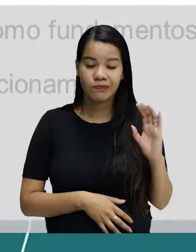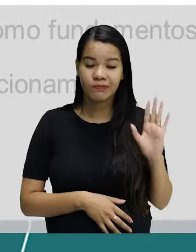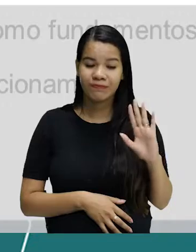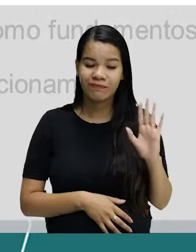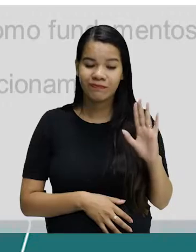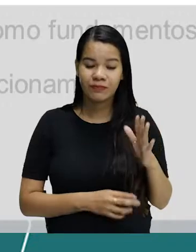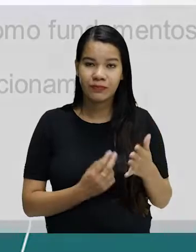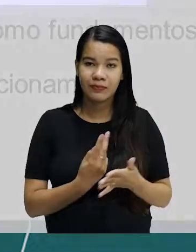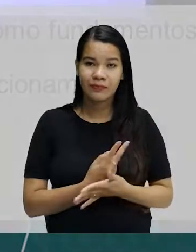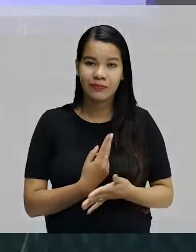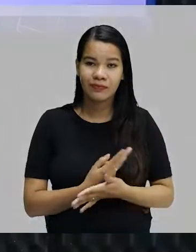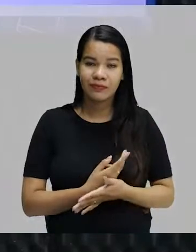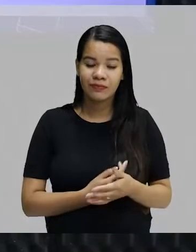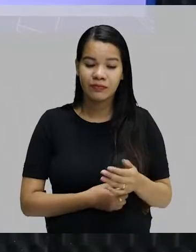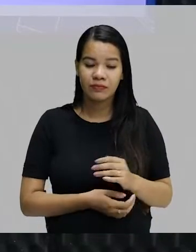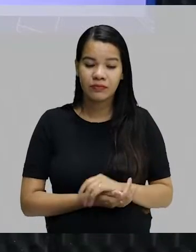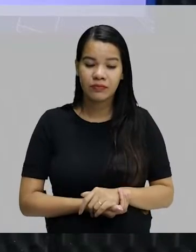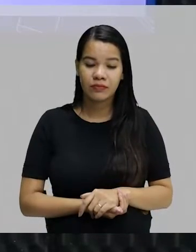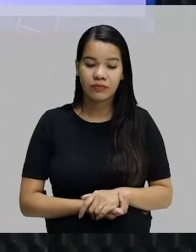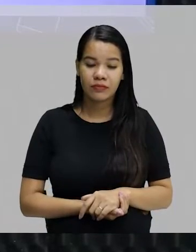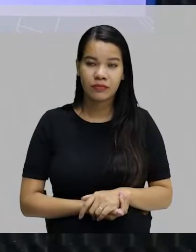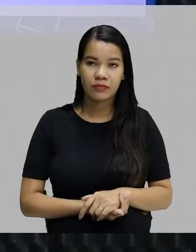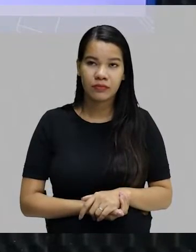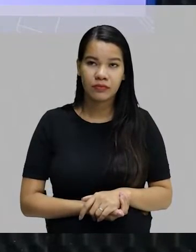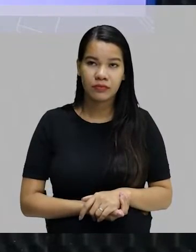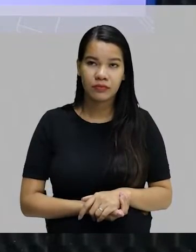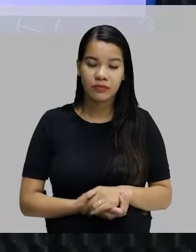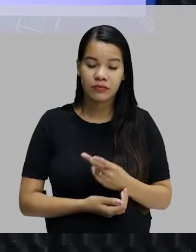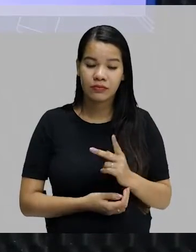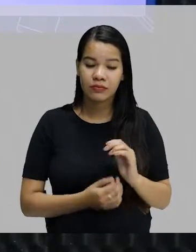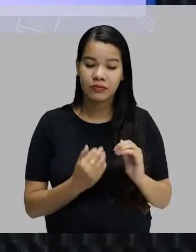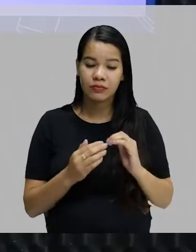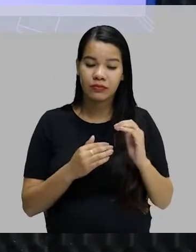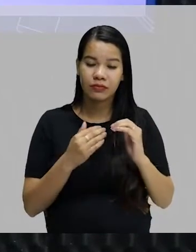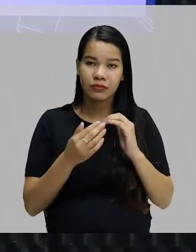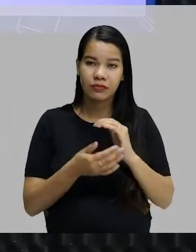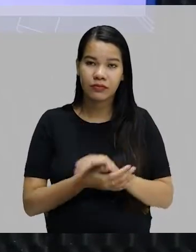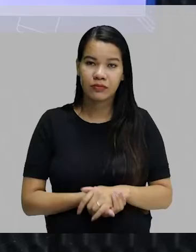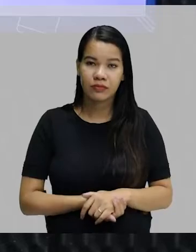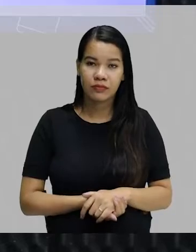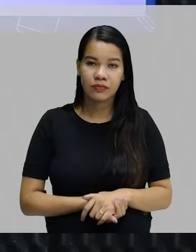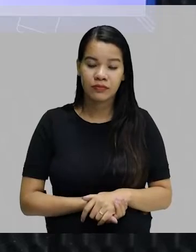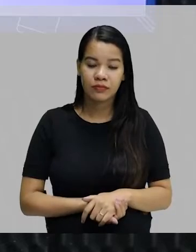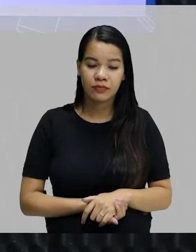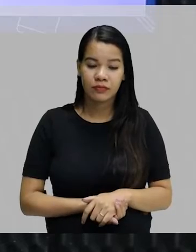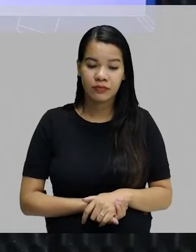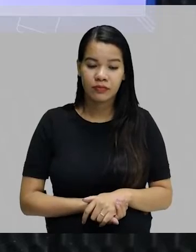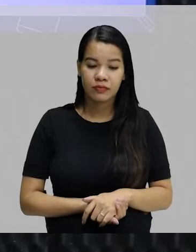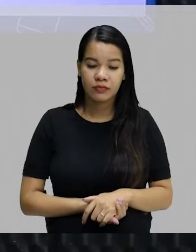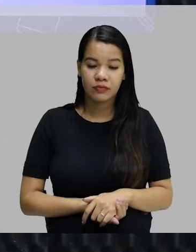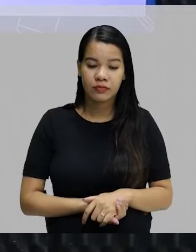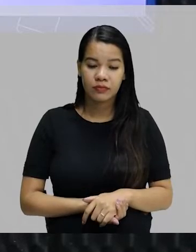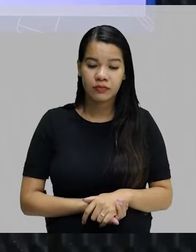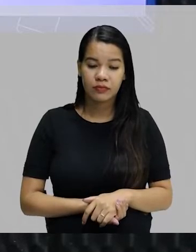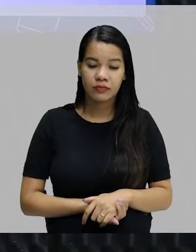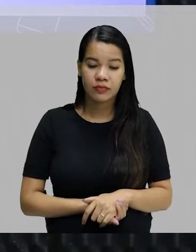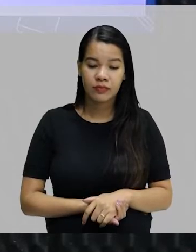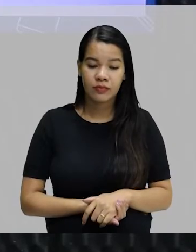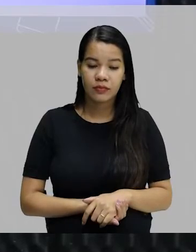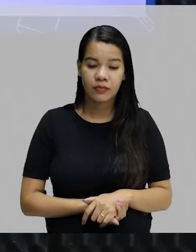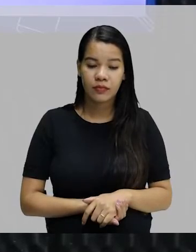é bem por aí, não é só infantil, não era esse o projeto, não era esta a intenção,